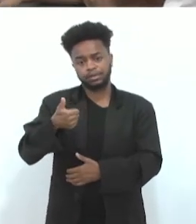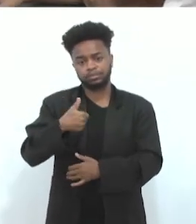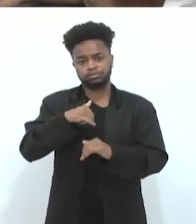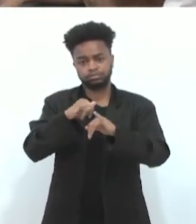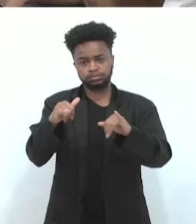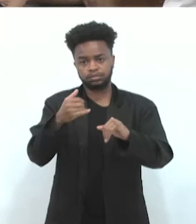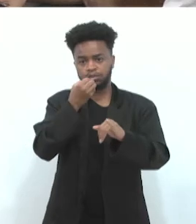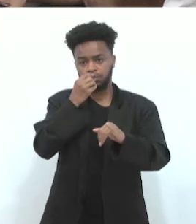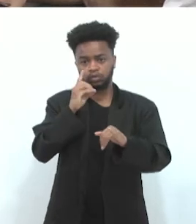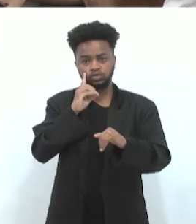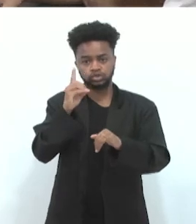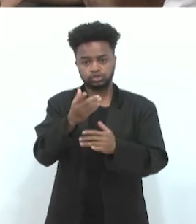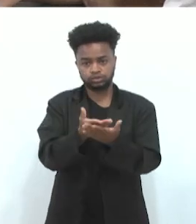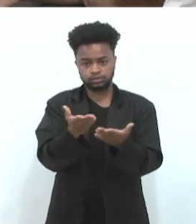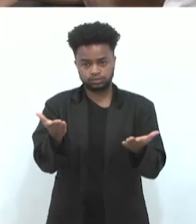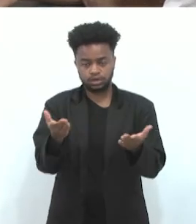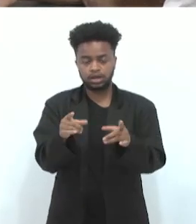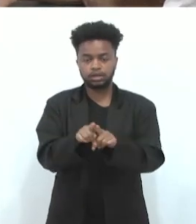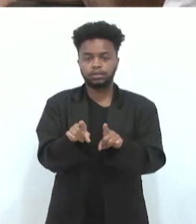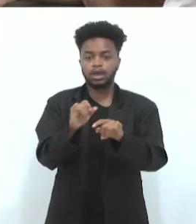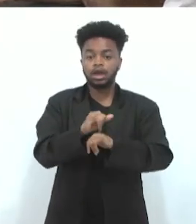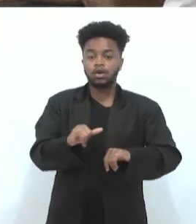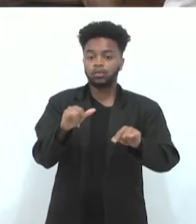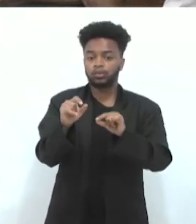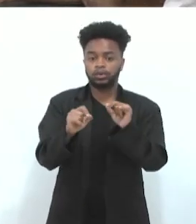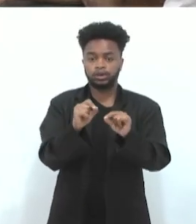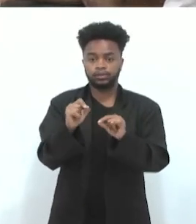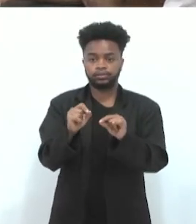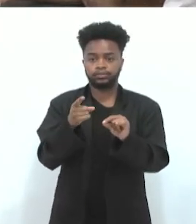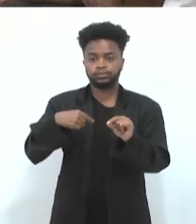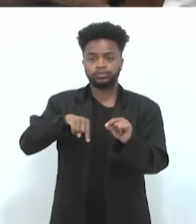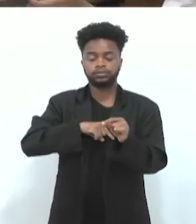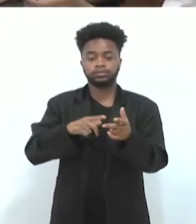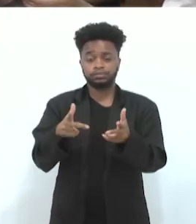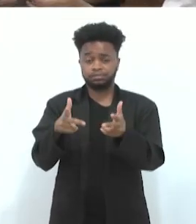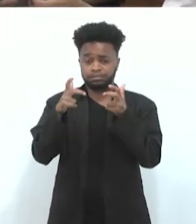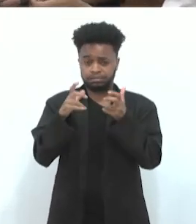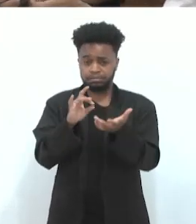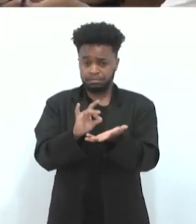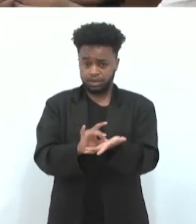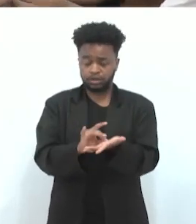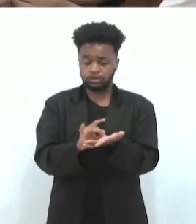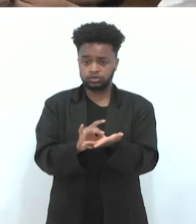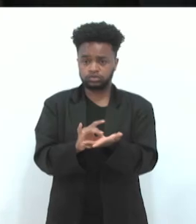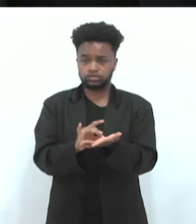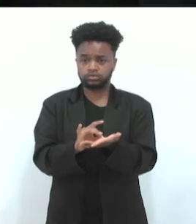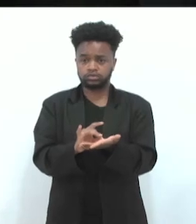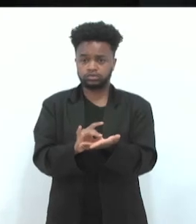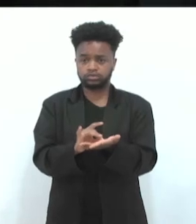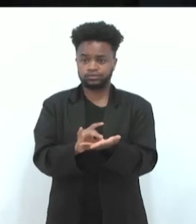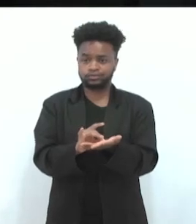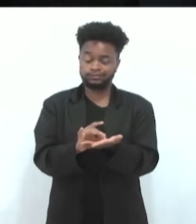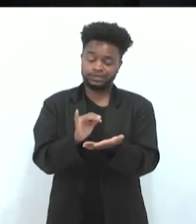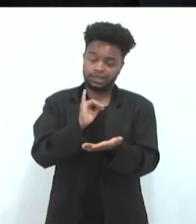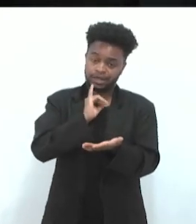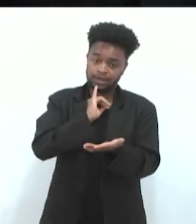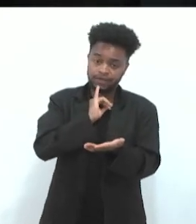todos. E dizer, senhor presidente, que o que a gente vê, na verdade, e isso,